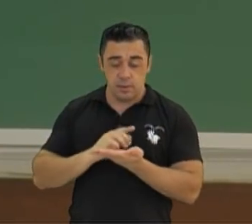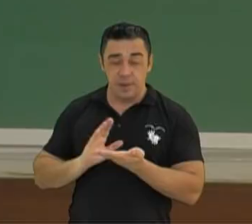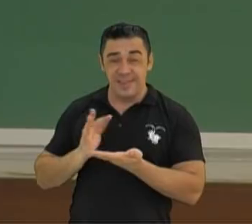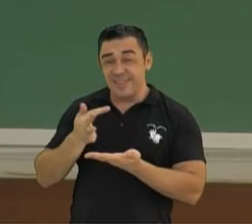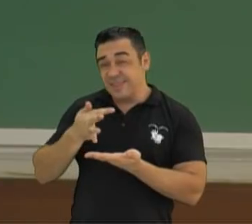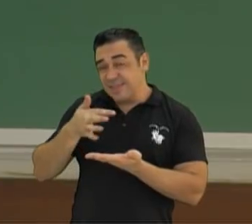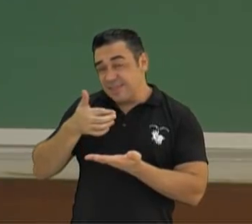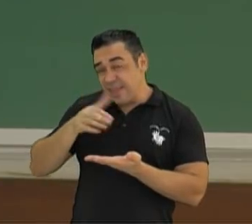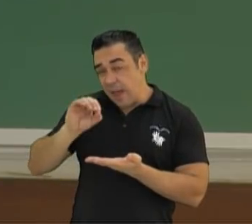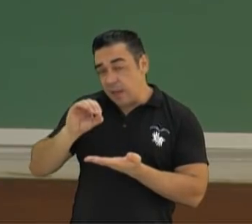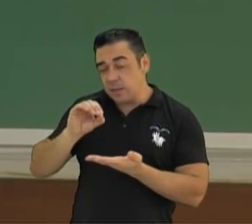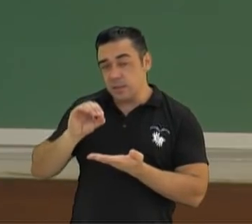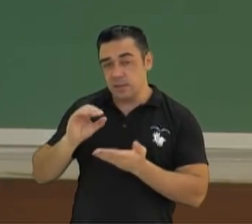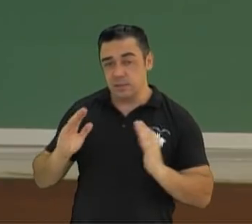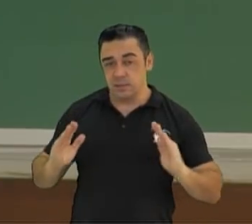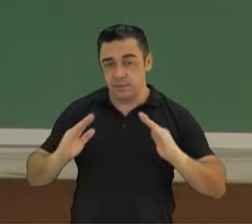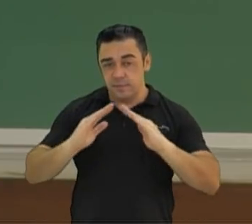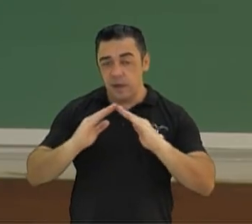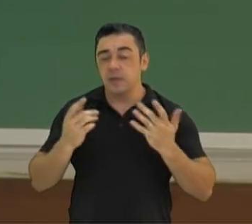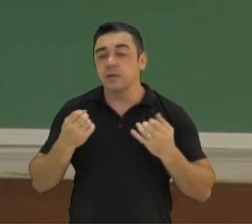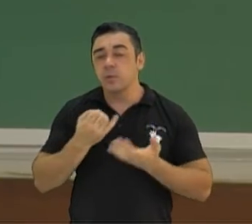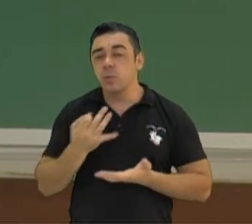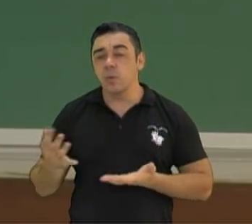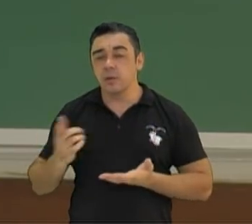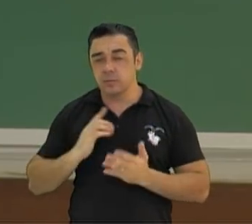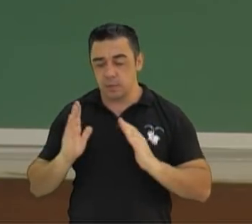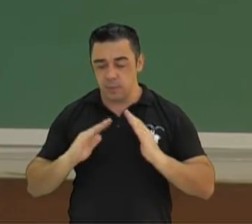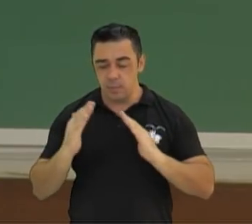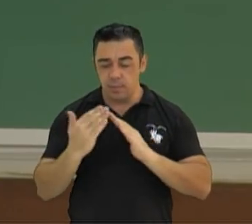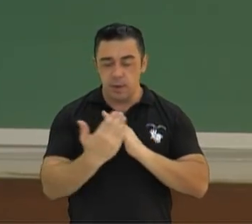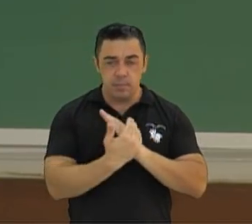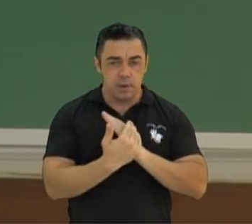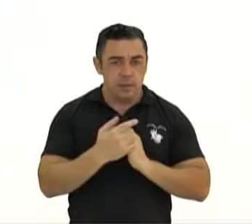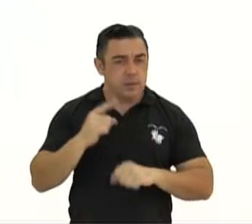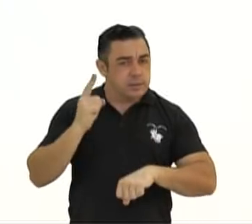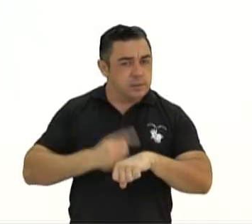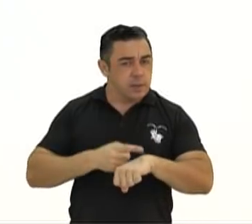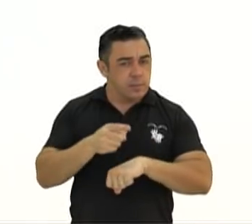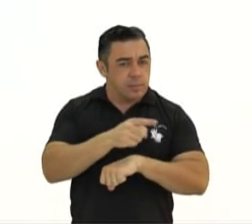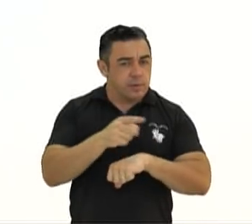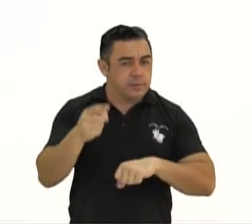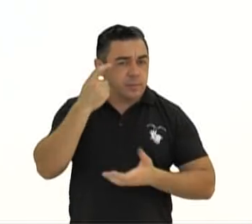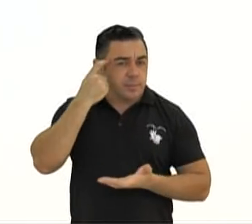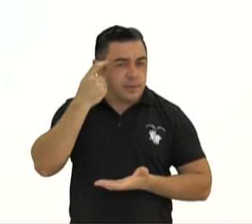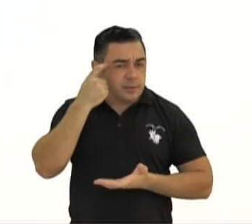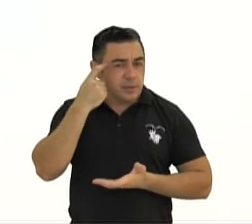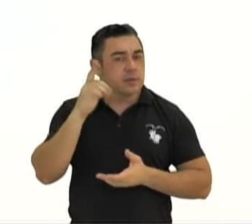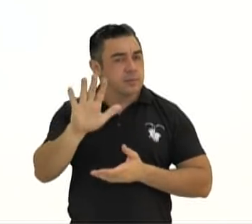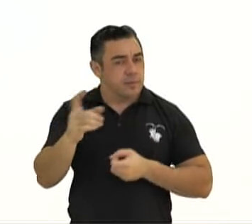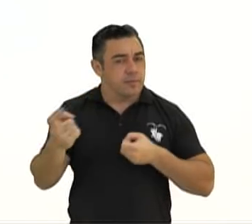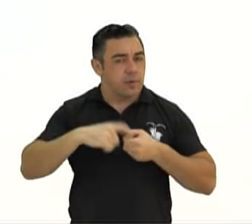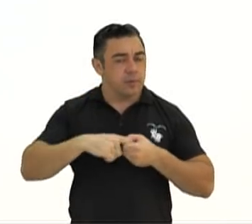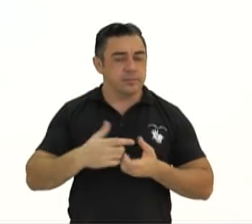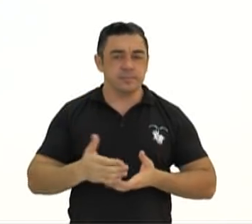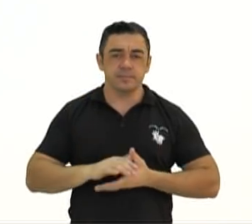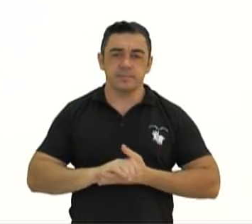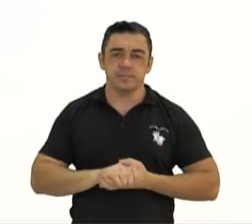vértices, quantas faces laterais nós vamos ter? Um tempinho para vocês aí e daqui a pouco a gente volta.